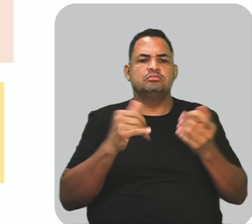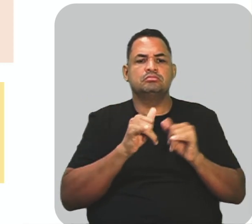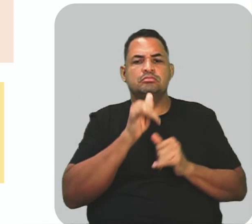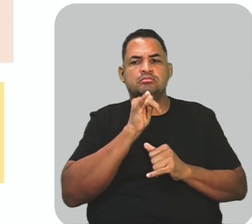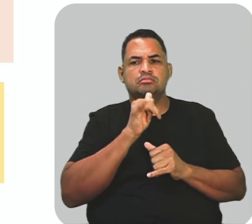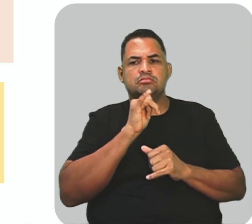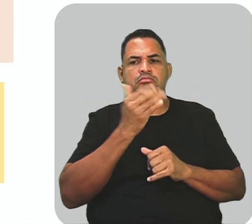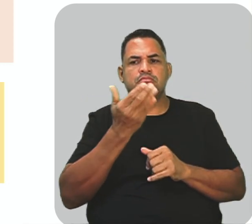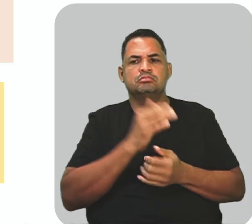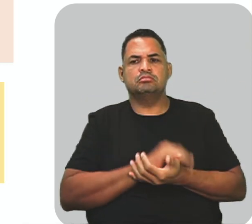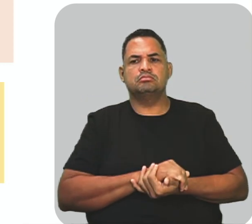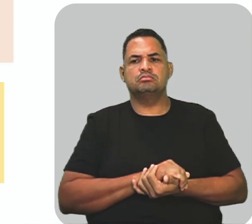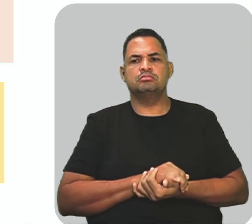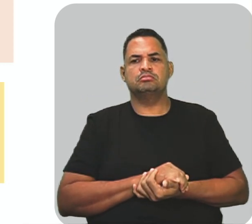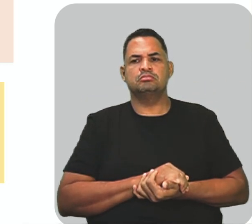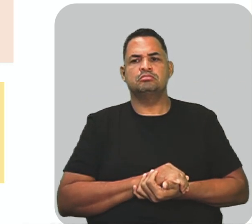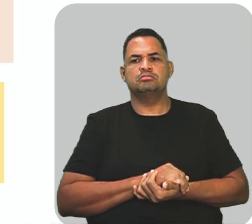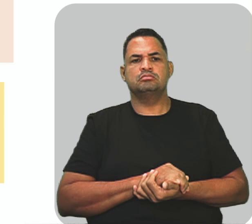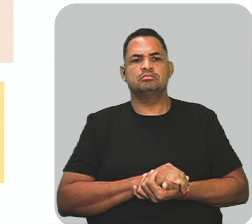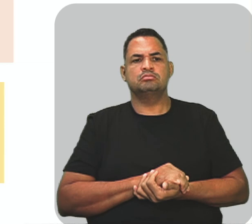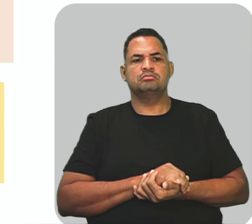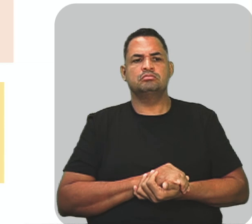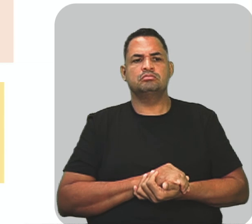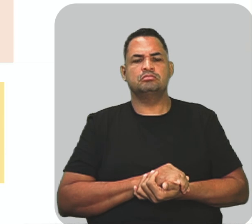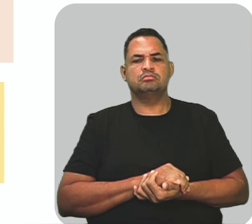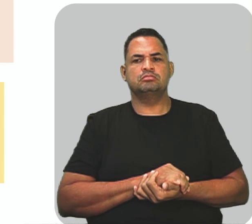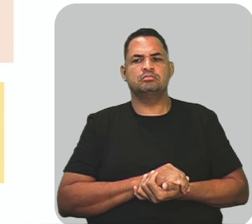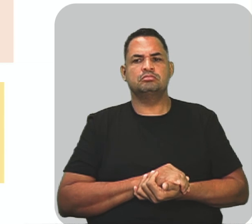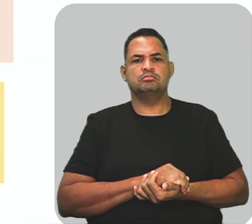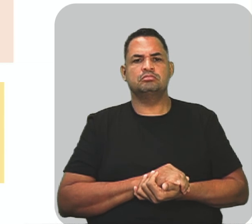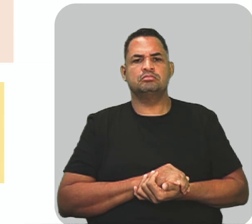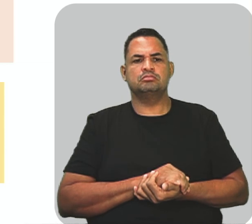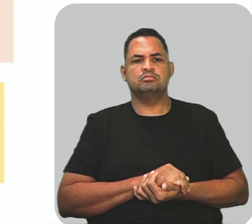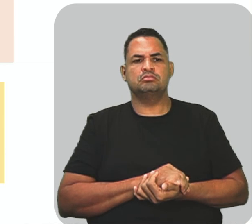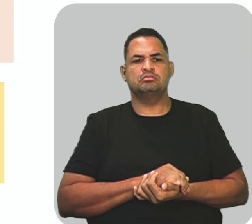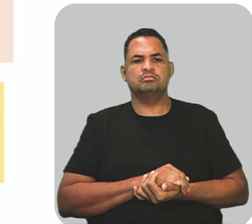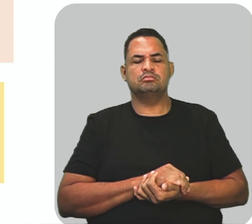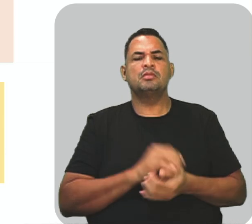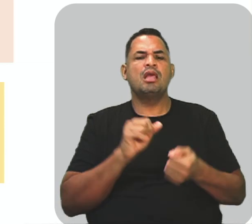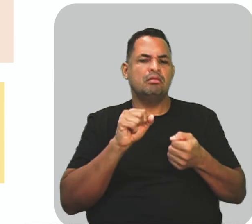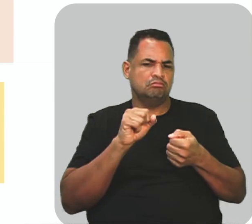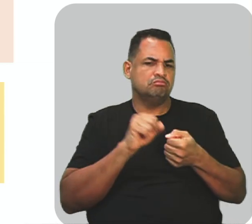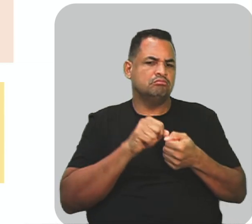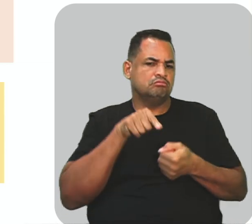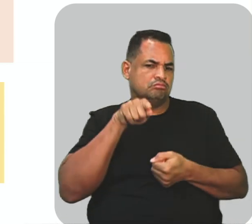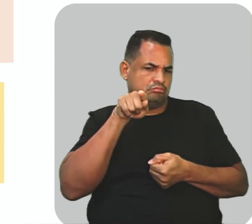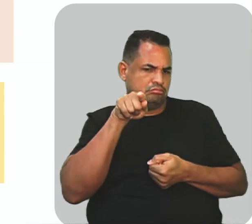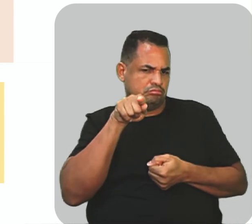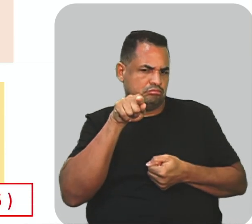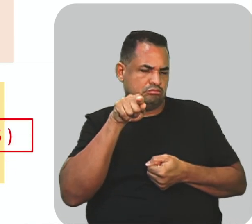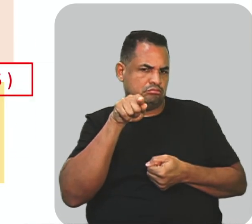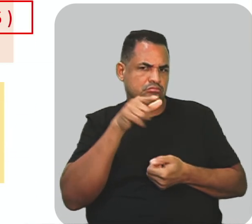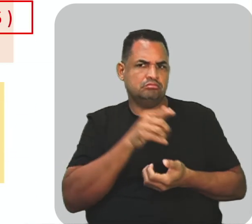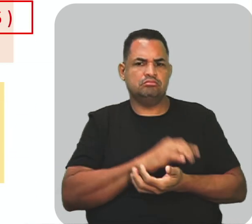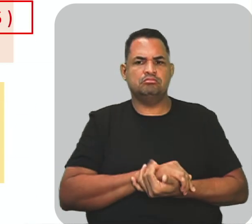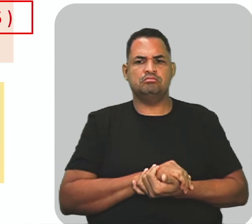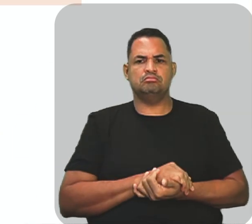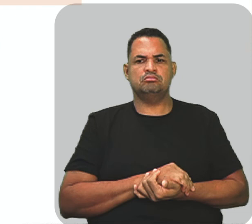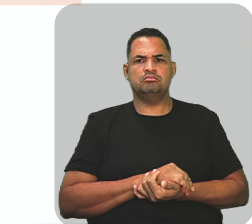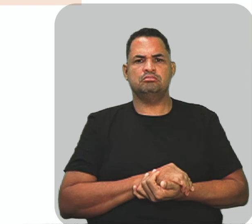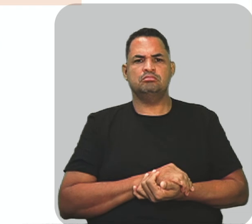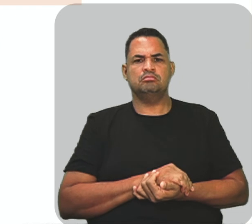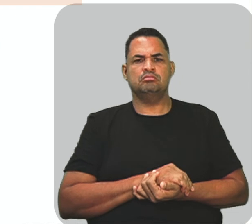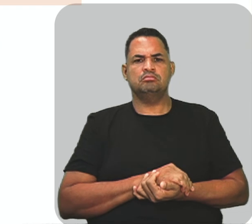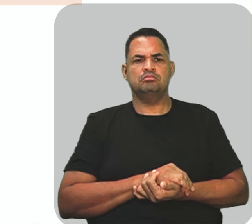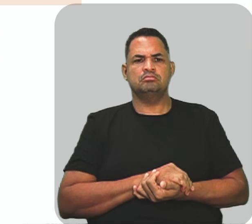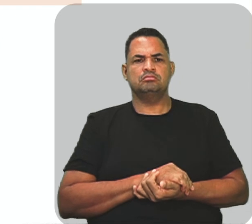e eles estão com as suas respectivas aí respostas. Mas faça você aí o seu exercício, valeu? E a gente tem